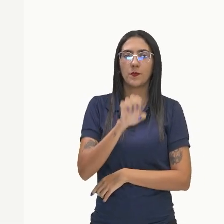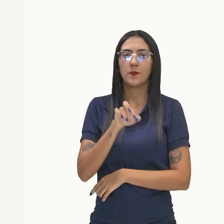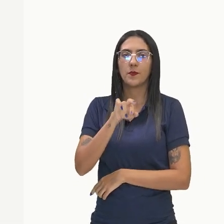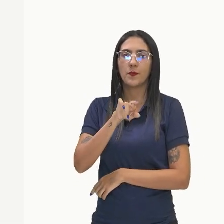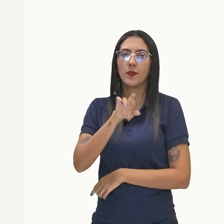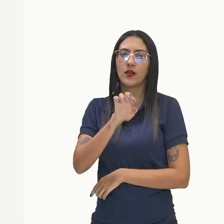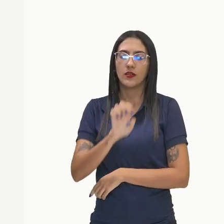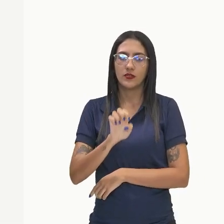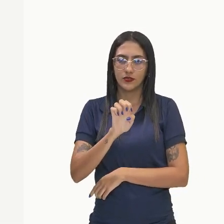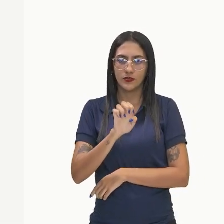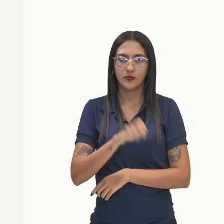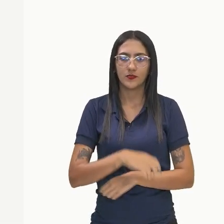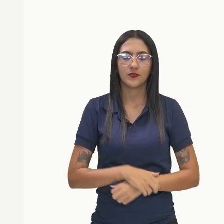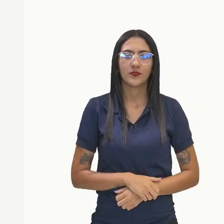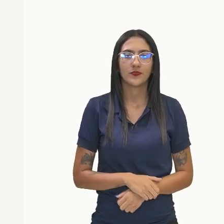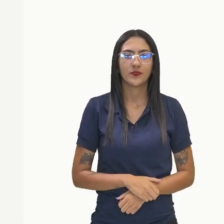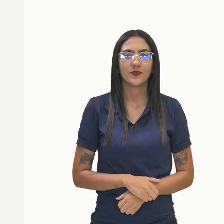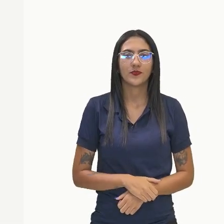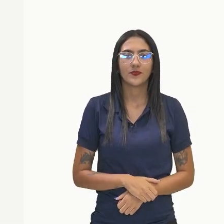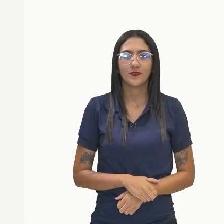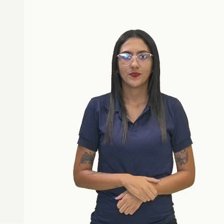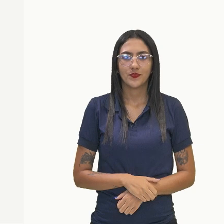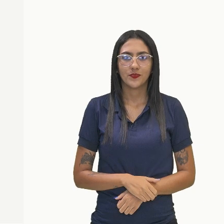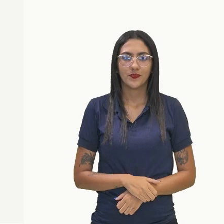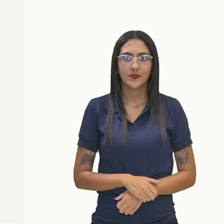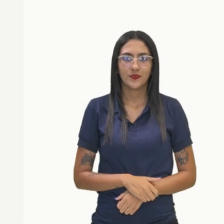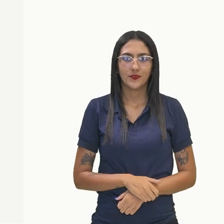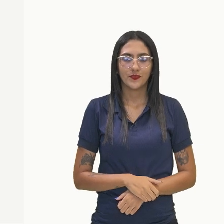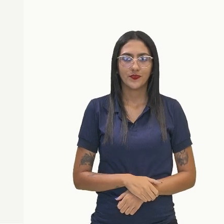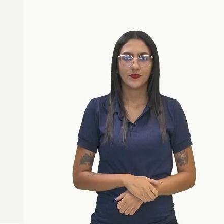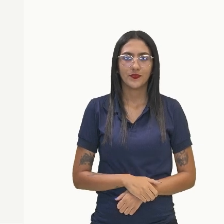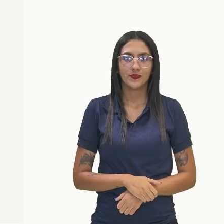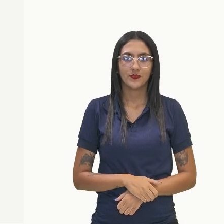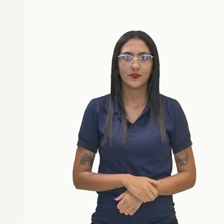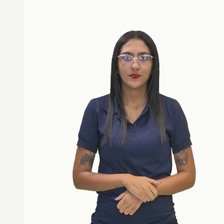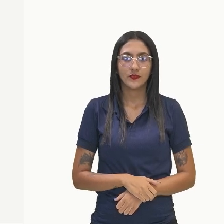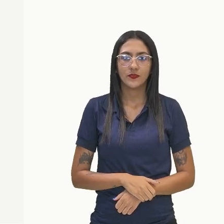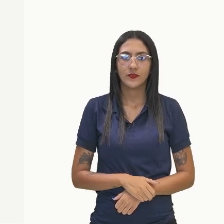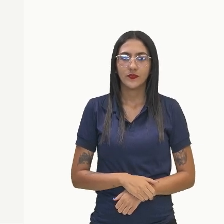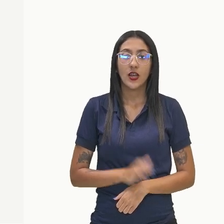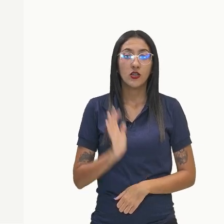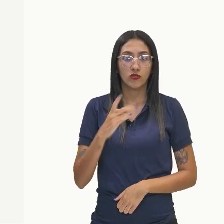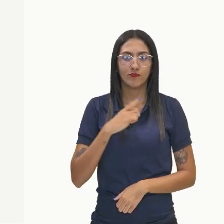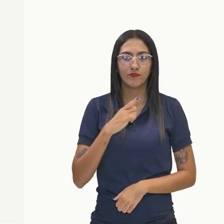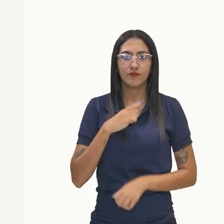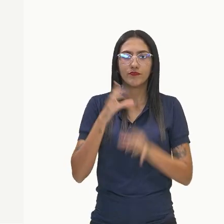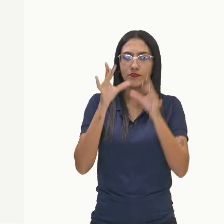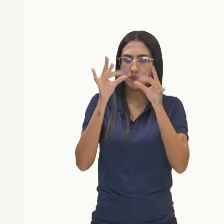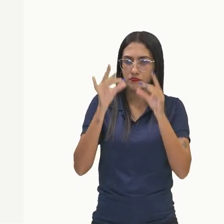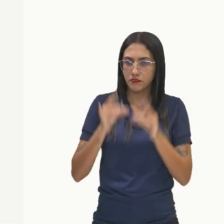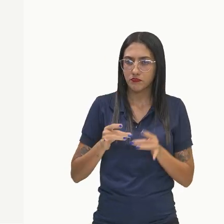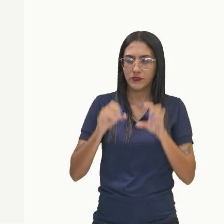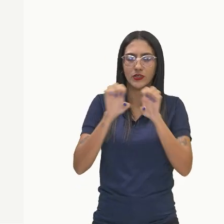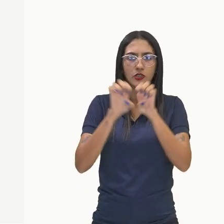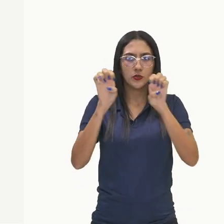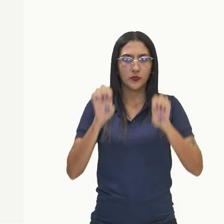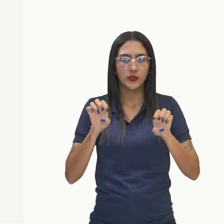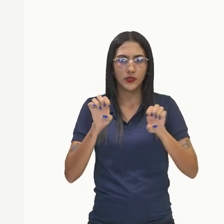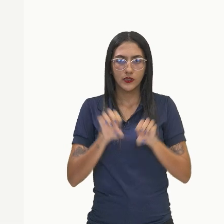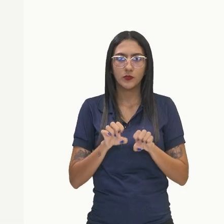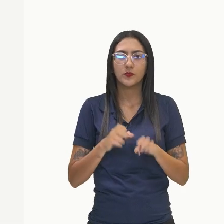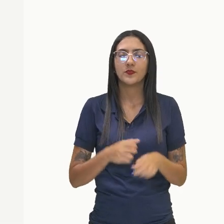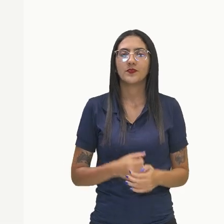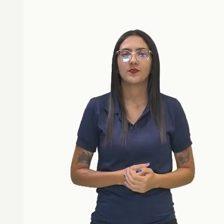da corrente elétrica. Muito bem, pessoal, agora que nós apresentamos essa expressão para você, nós temos